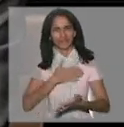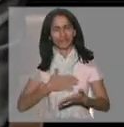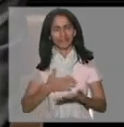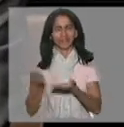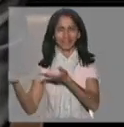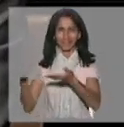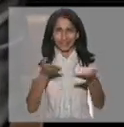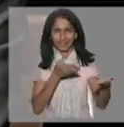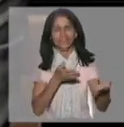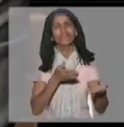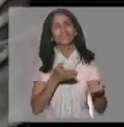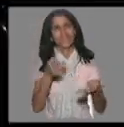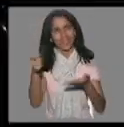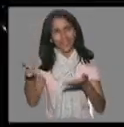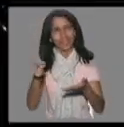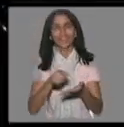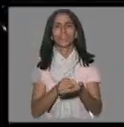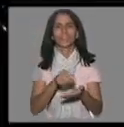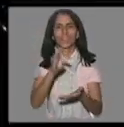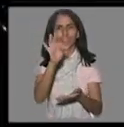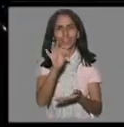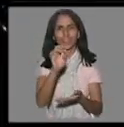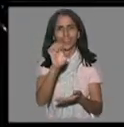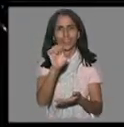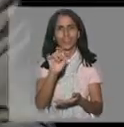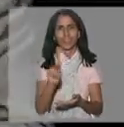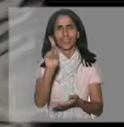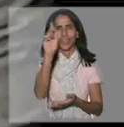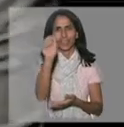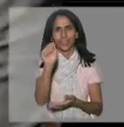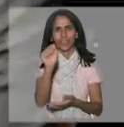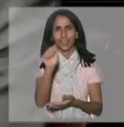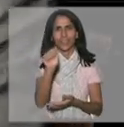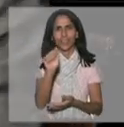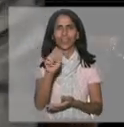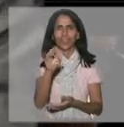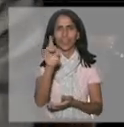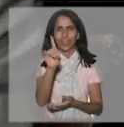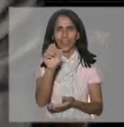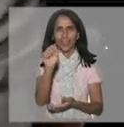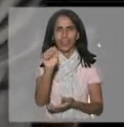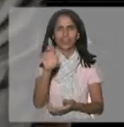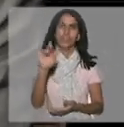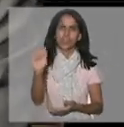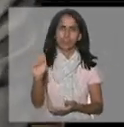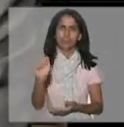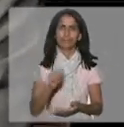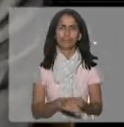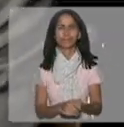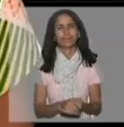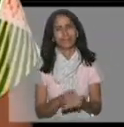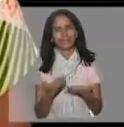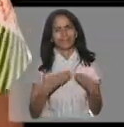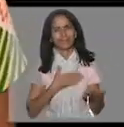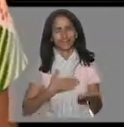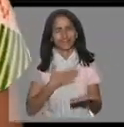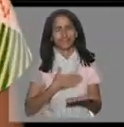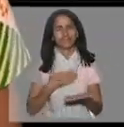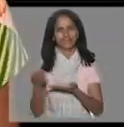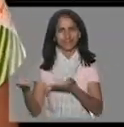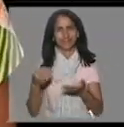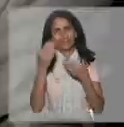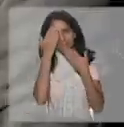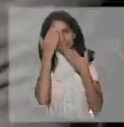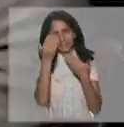de receber a estilista Tenka Dara. Tenka, prazer enorme te receber aqui. Prazer. Muitíssimo